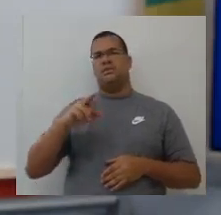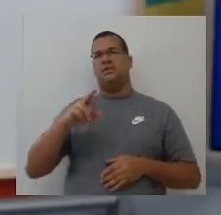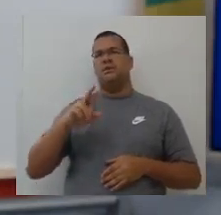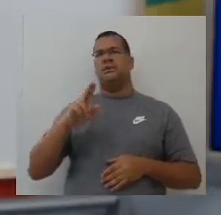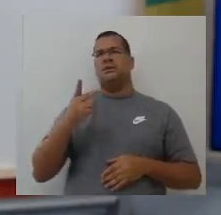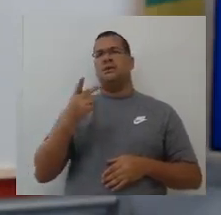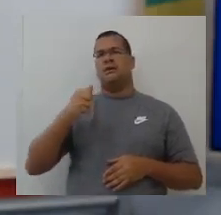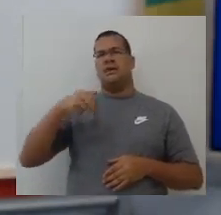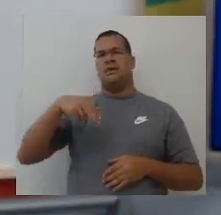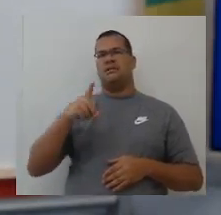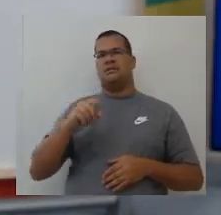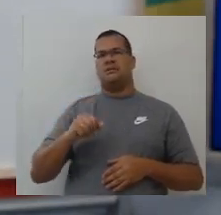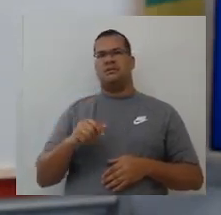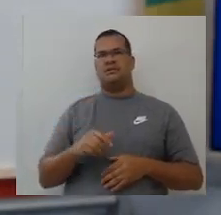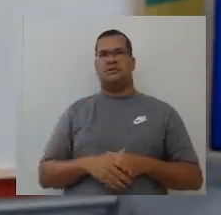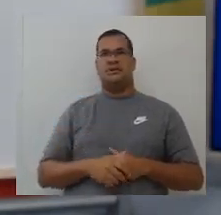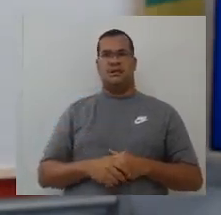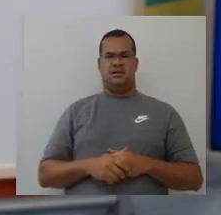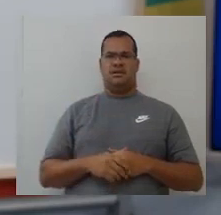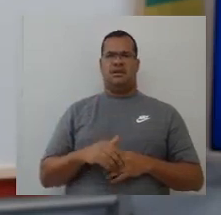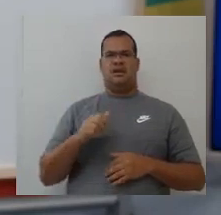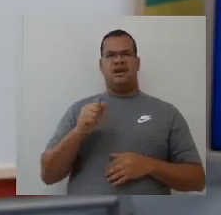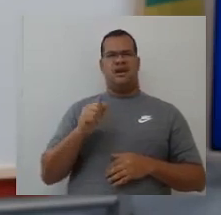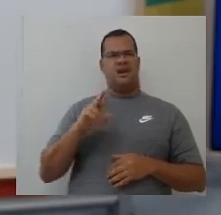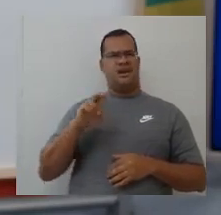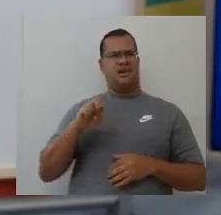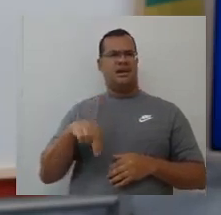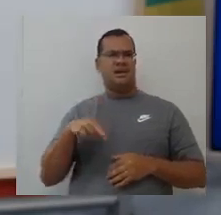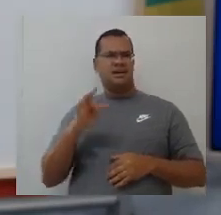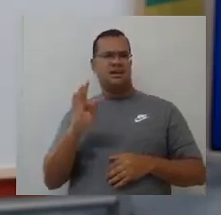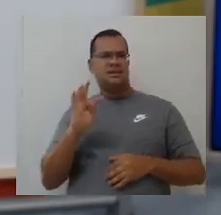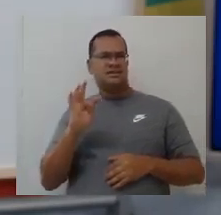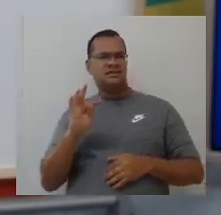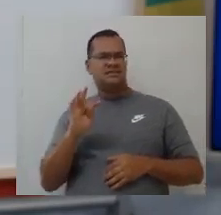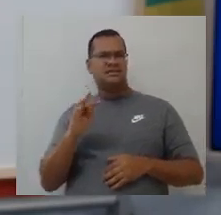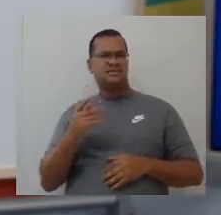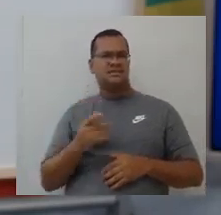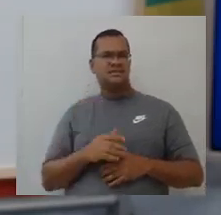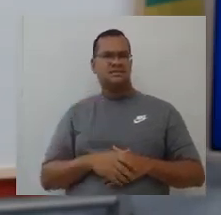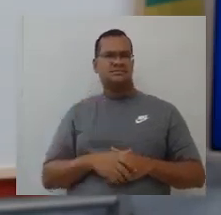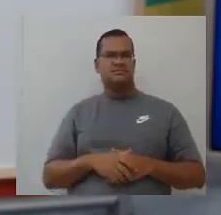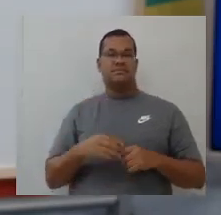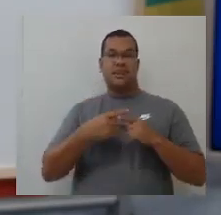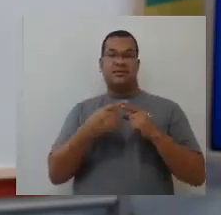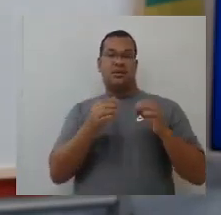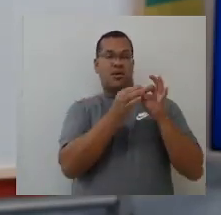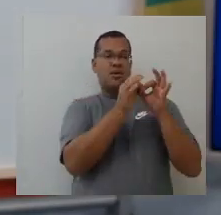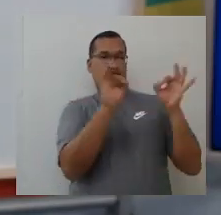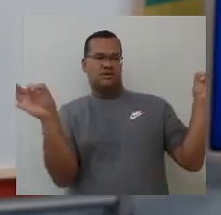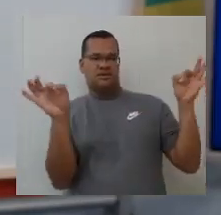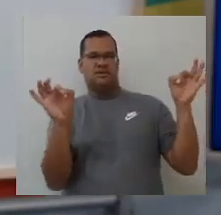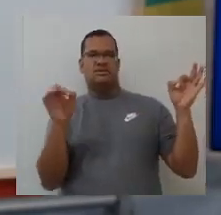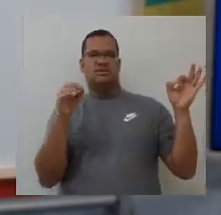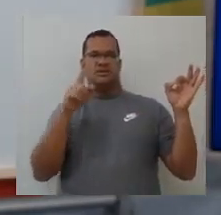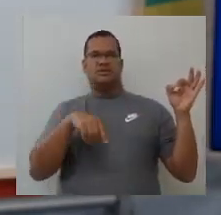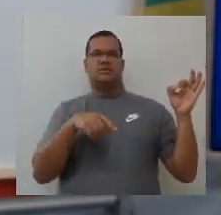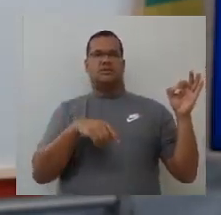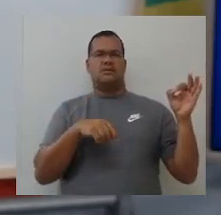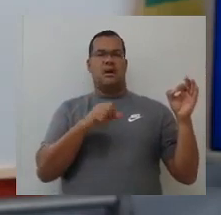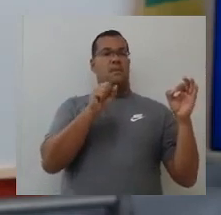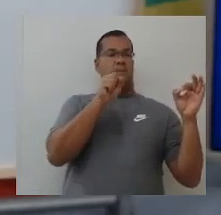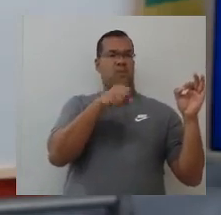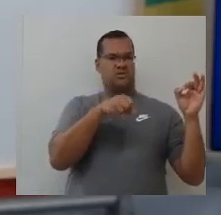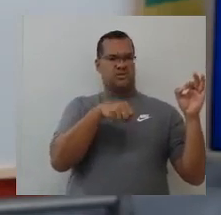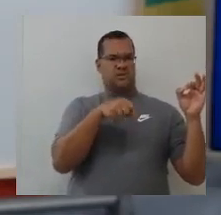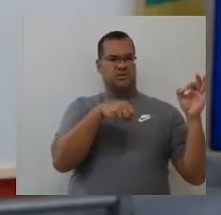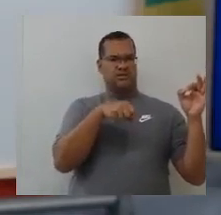Aren't, vai ser aren't, vai ser negativo, por quê? Porque a minha oração anterior, ela é uma oração positiva.